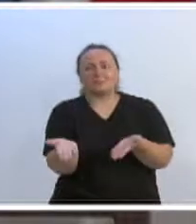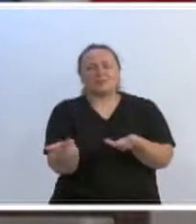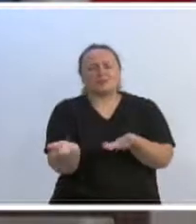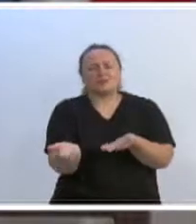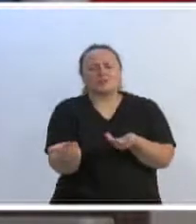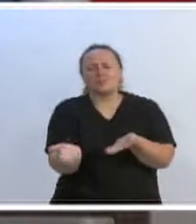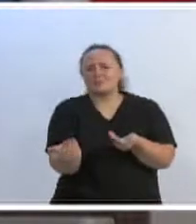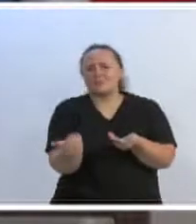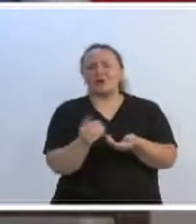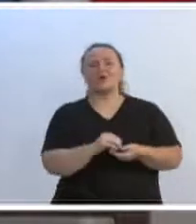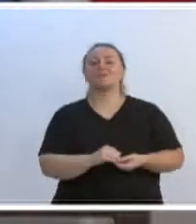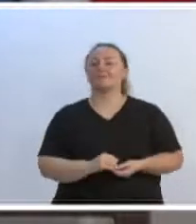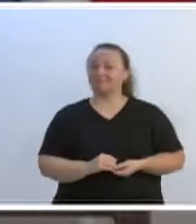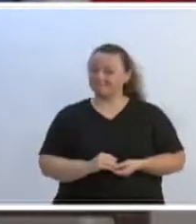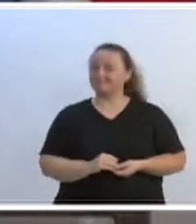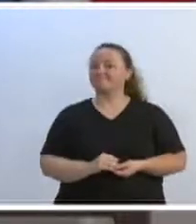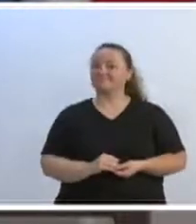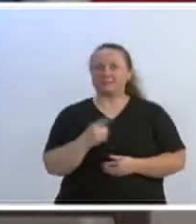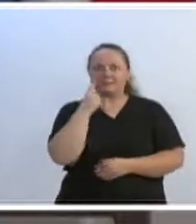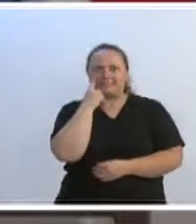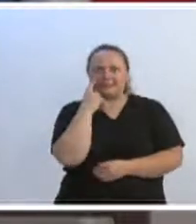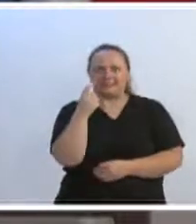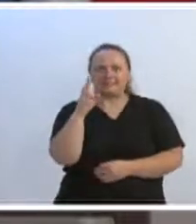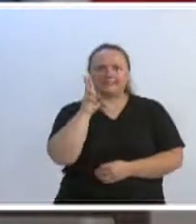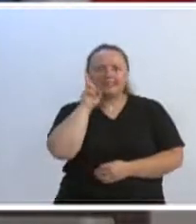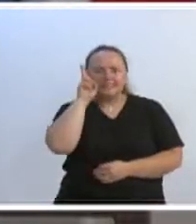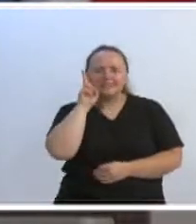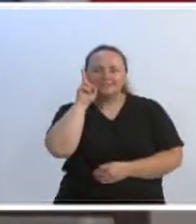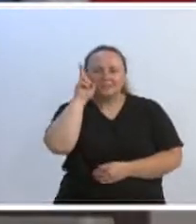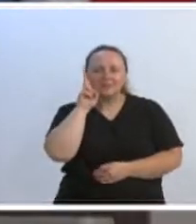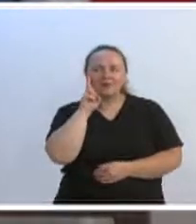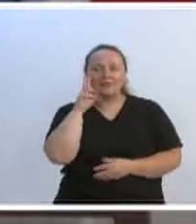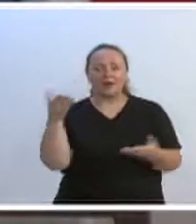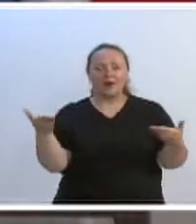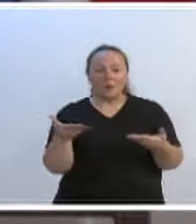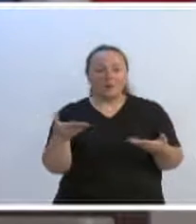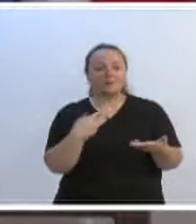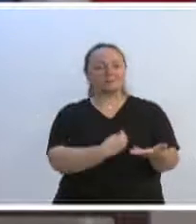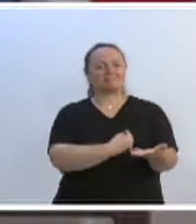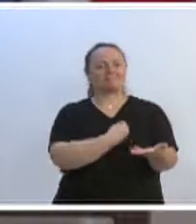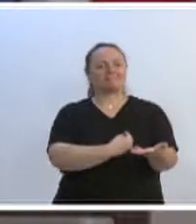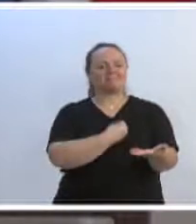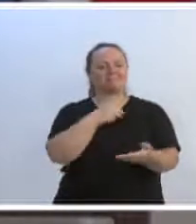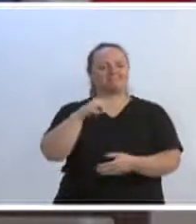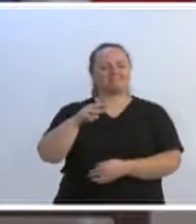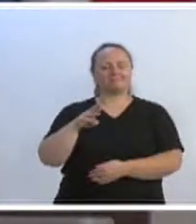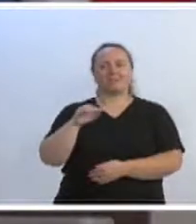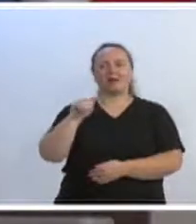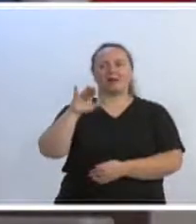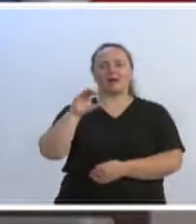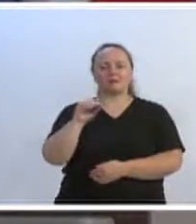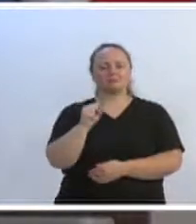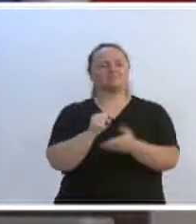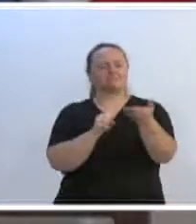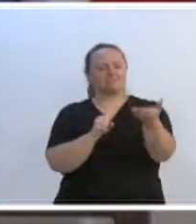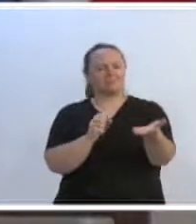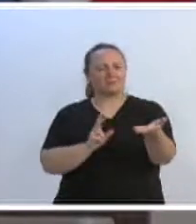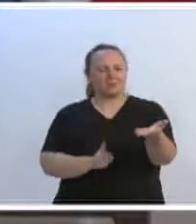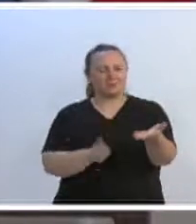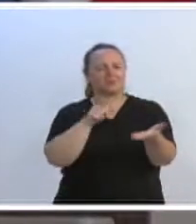Histórico, Kátia Curti, que controla as finanças, a Mirella,